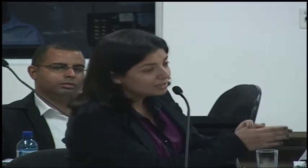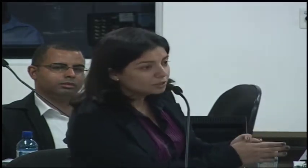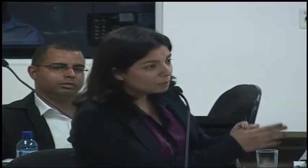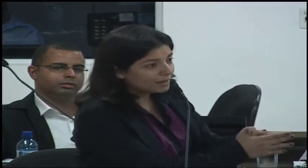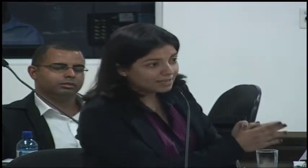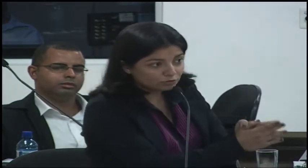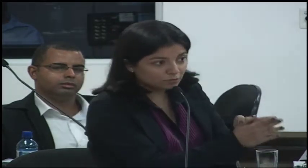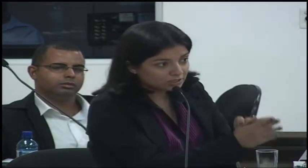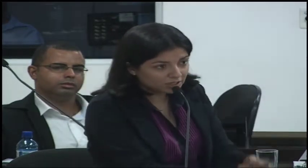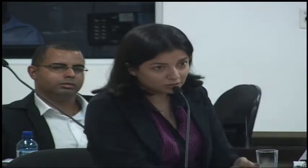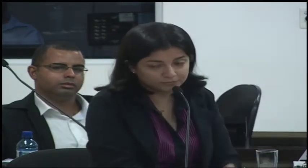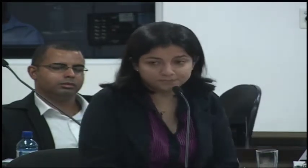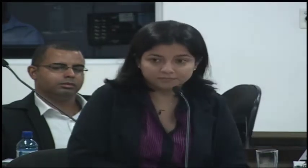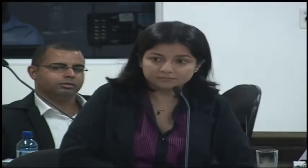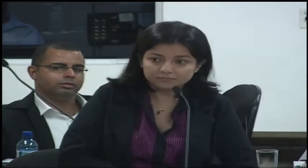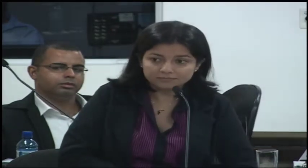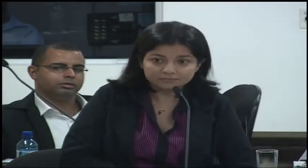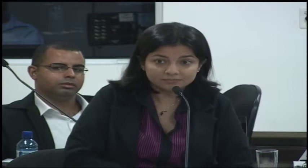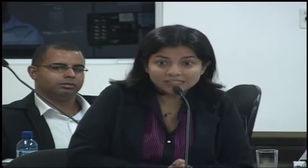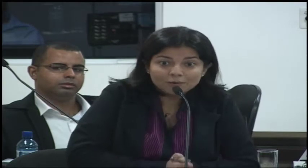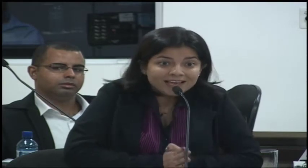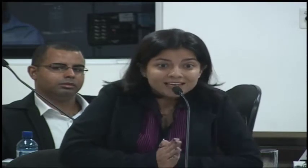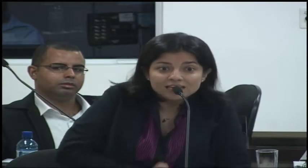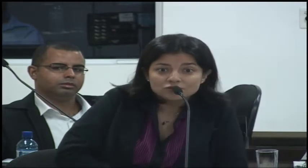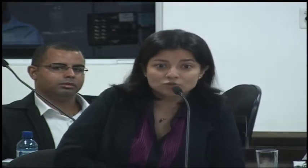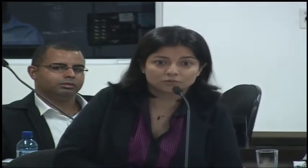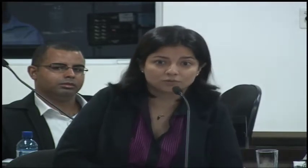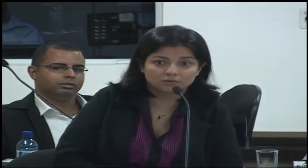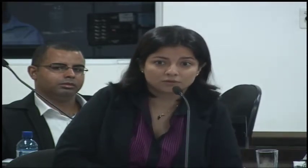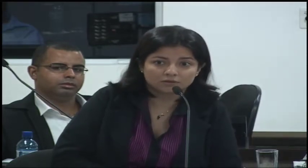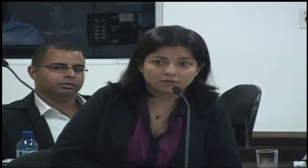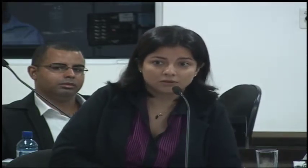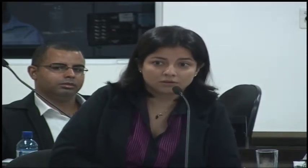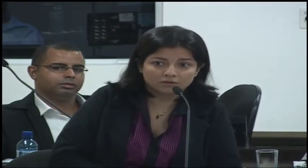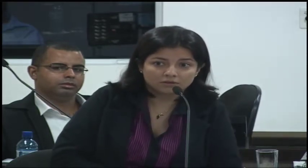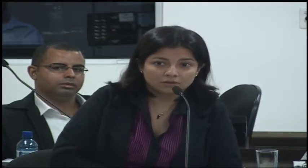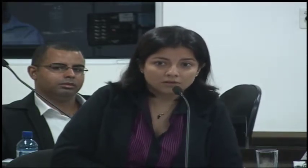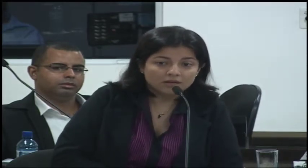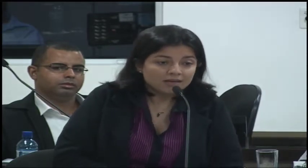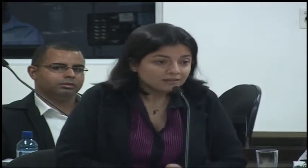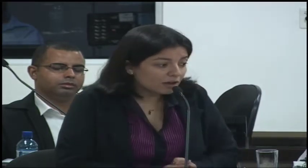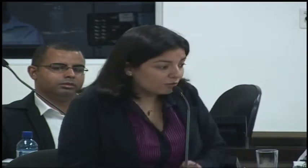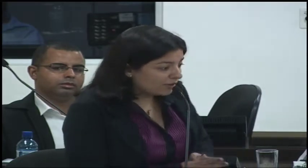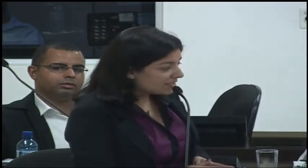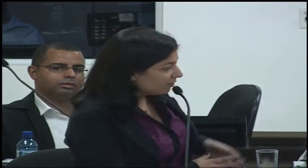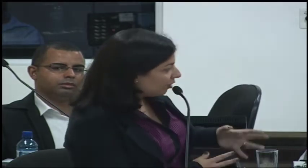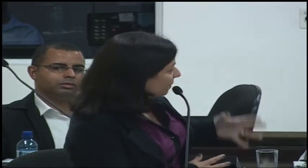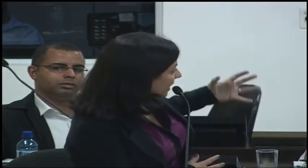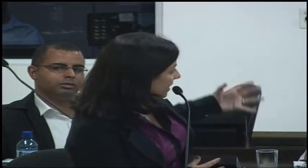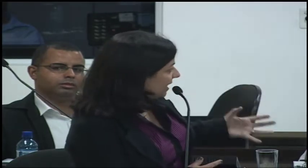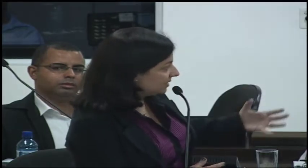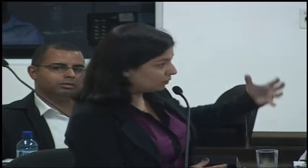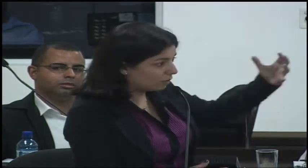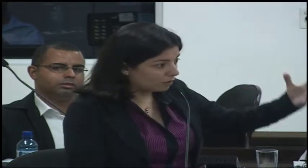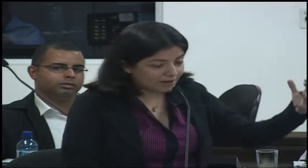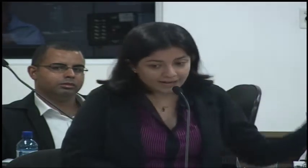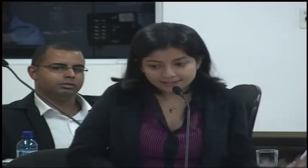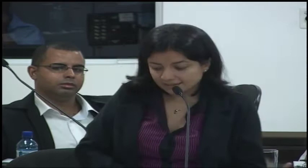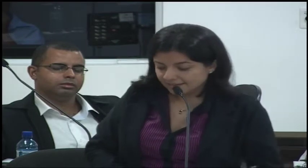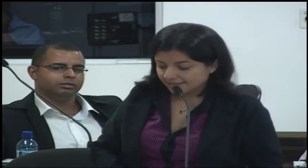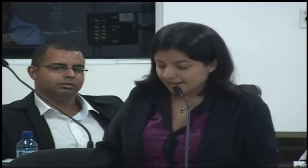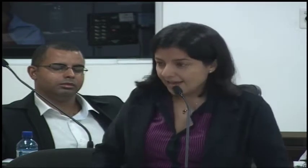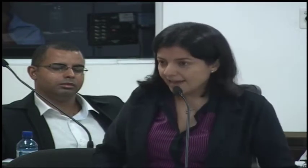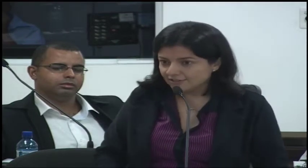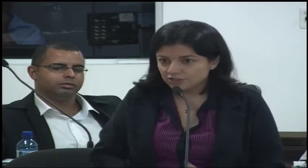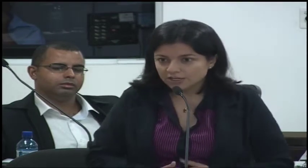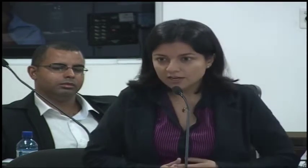no banheiro de um menino não é isso talvez a forma que tenha sido colocada